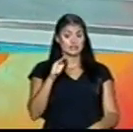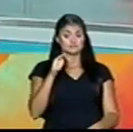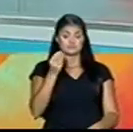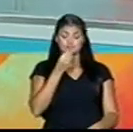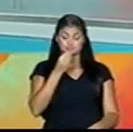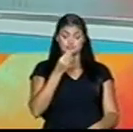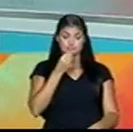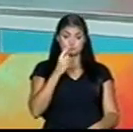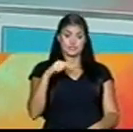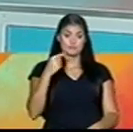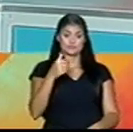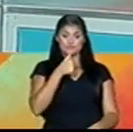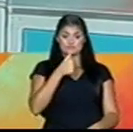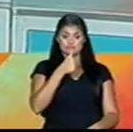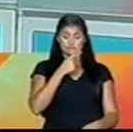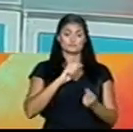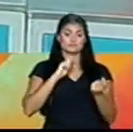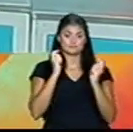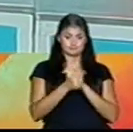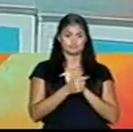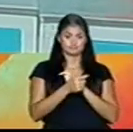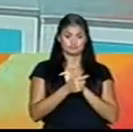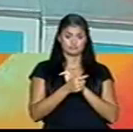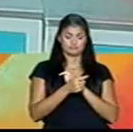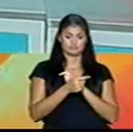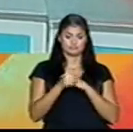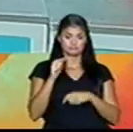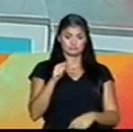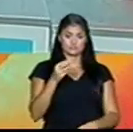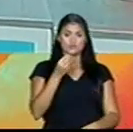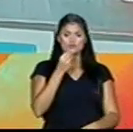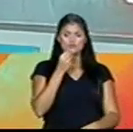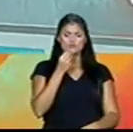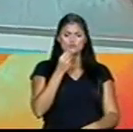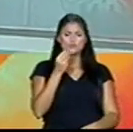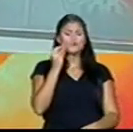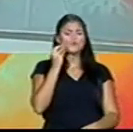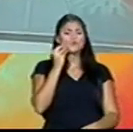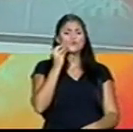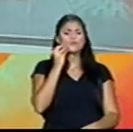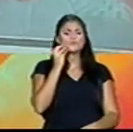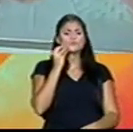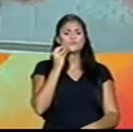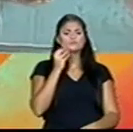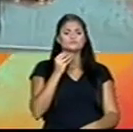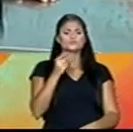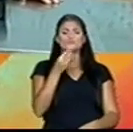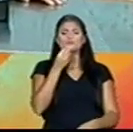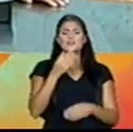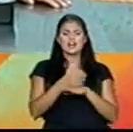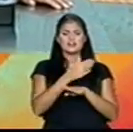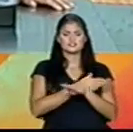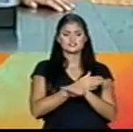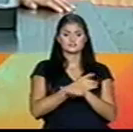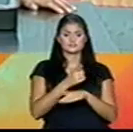e aí foi aí que eu decidi, não, vou mudar. E lá está, como eu disse... Mas como é que se alimentava antes? Comia o que qualquer português comia.